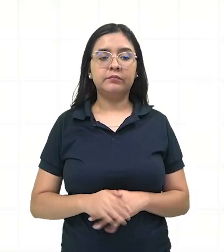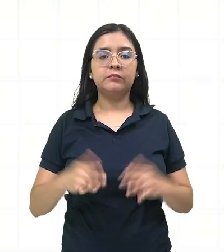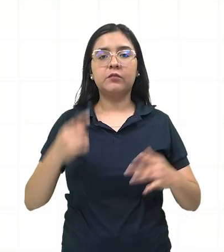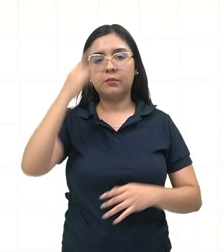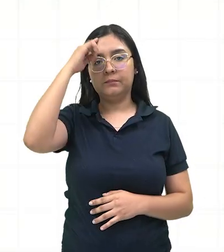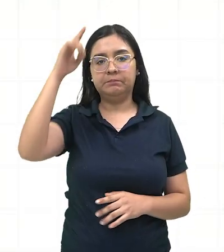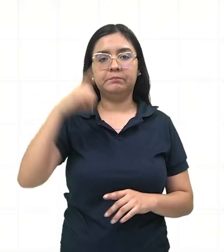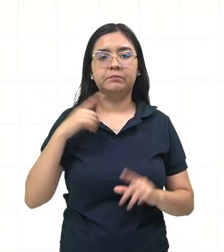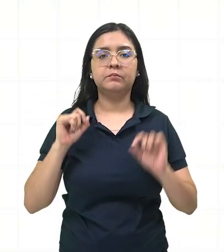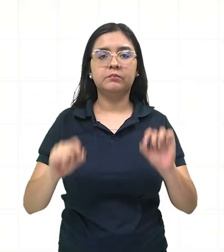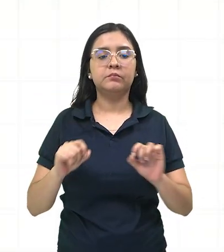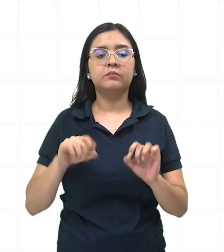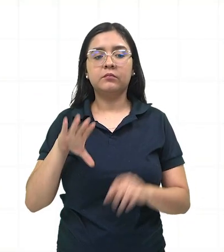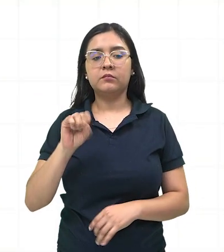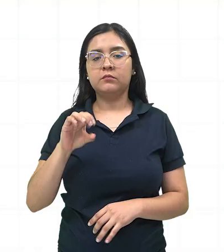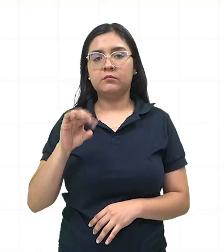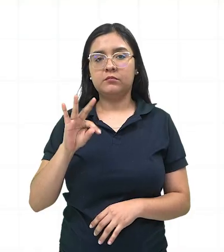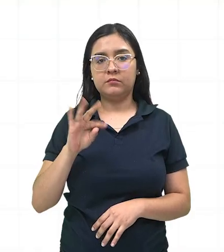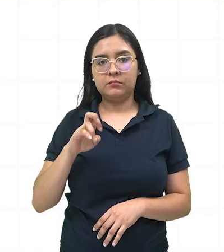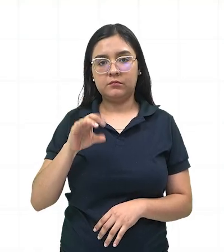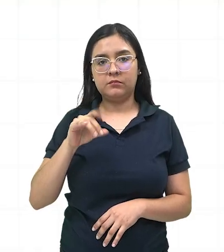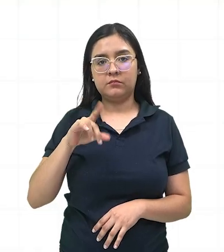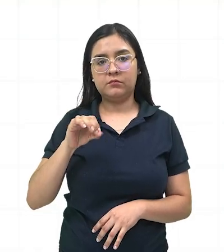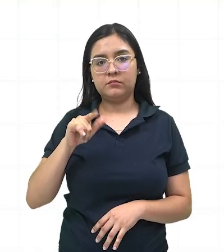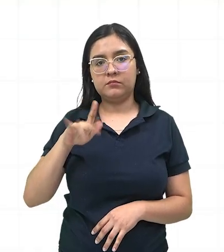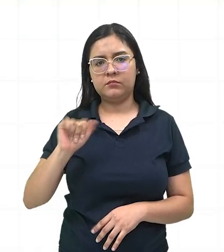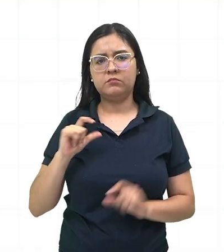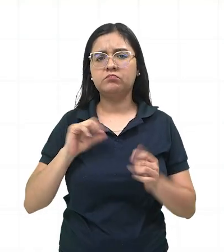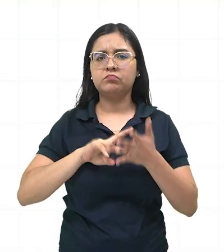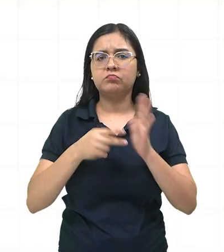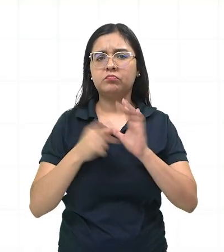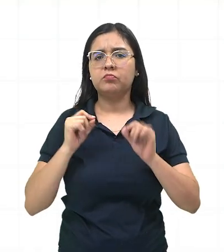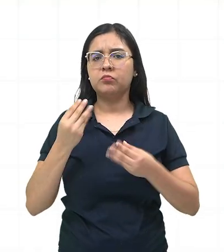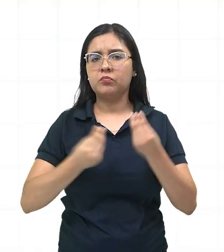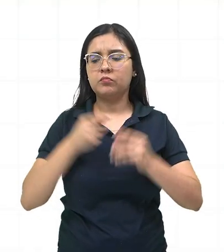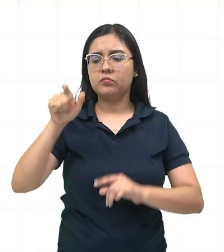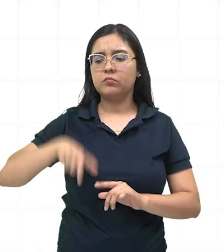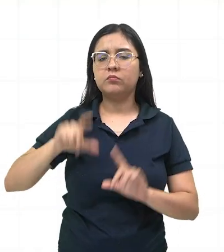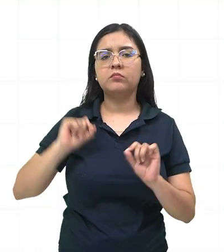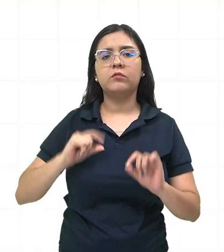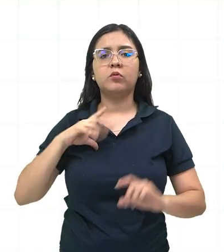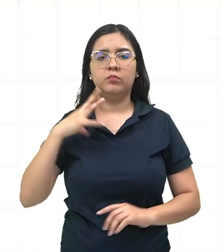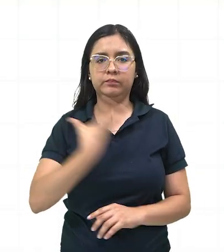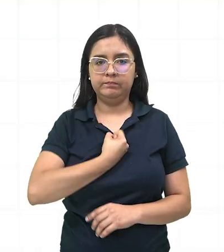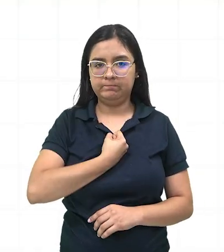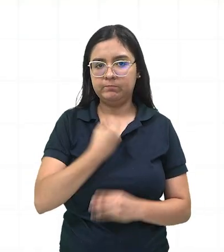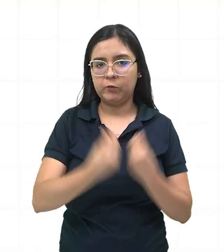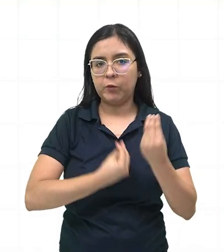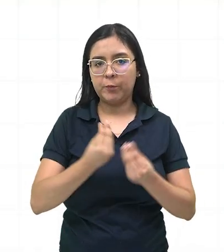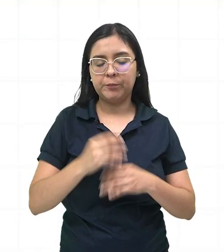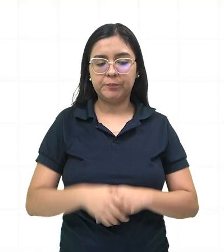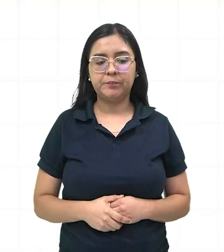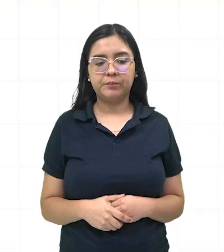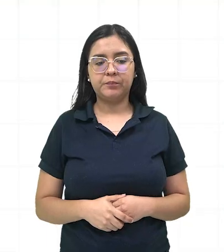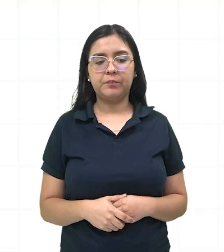soteriologia, pensamos nessa dimensão. Como é que esse ser humano vai ser salvo?